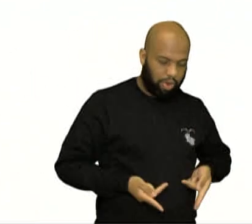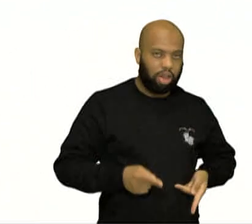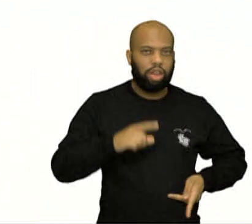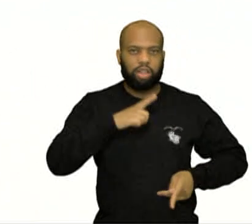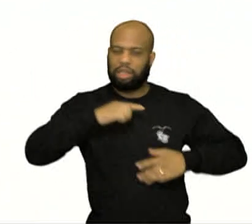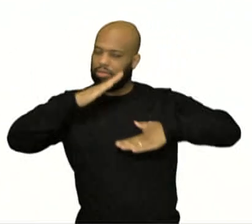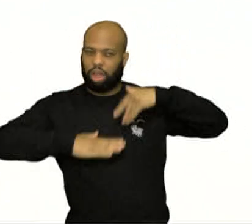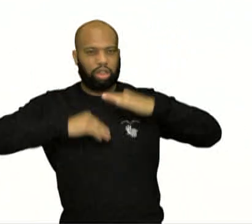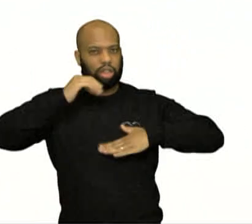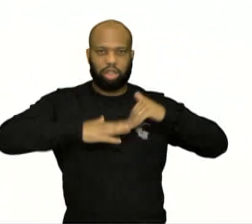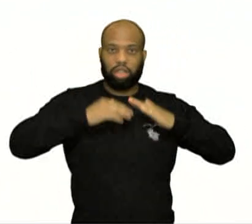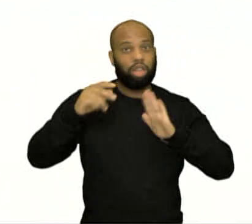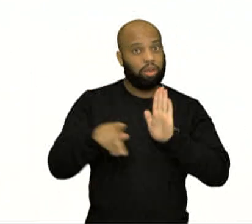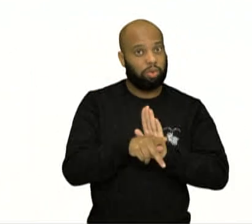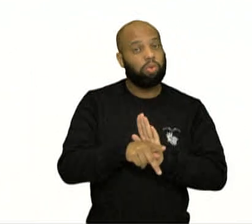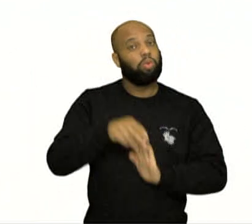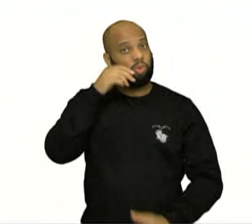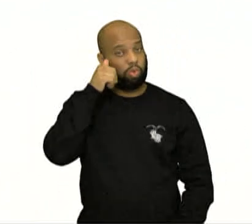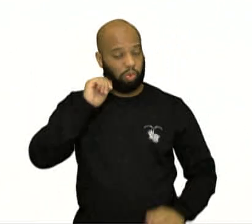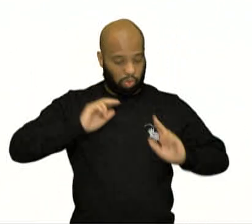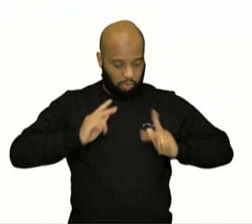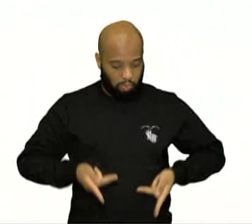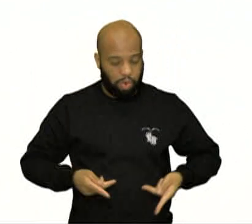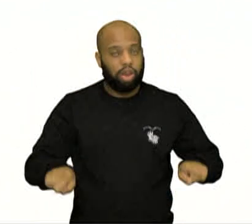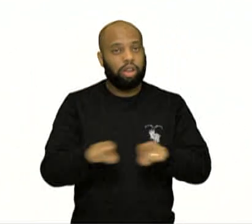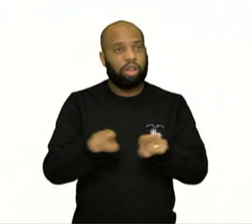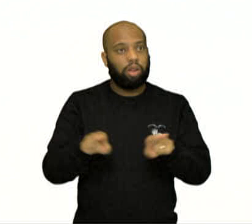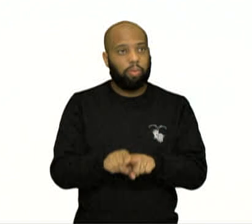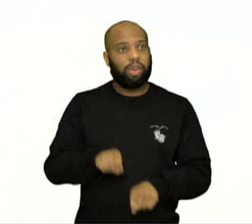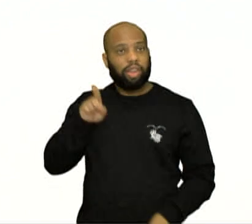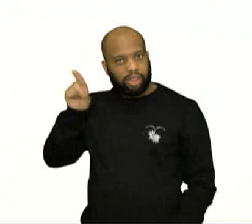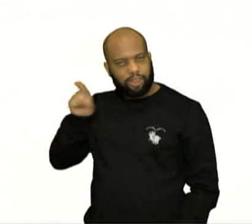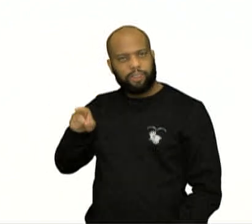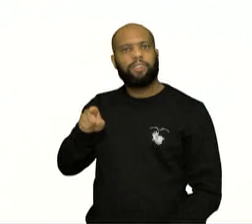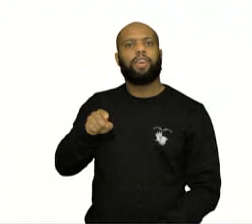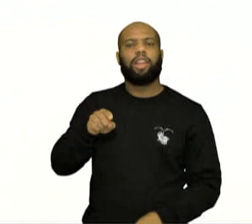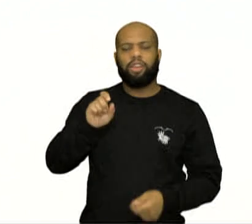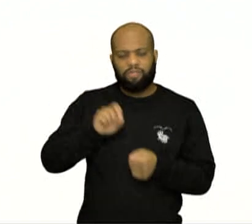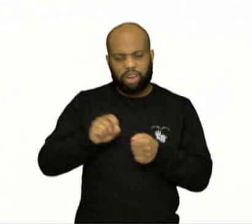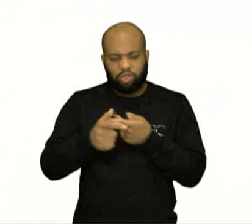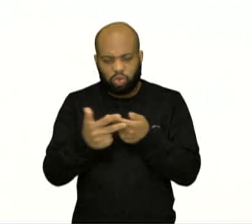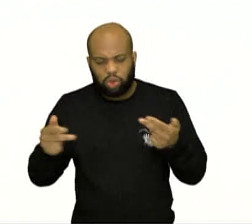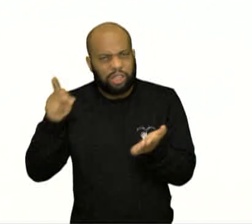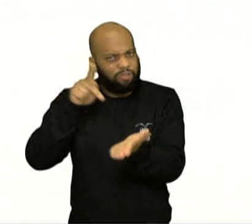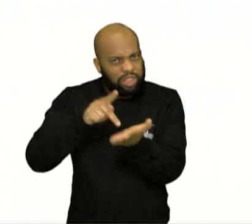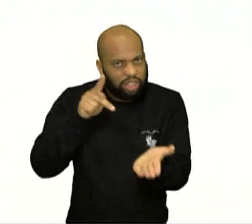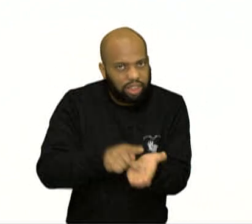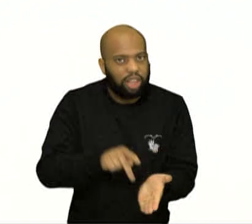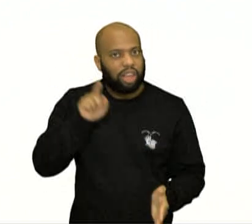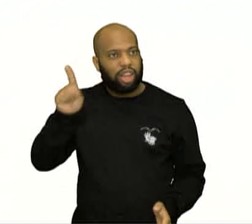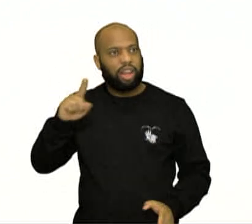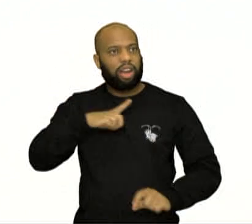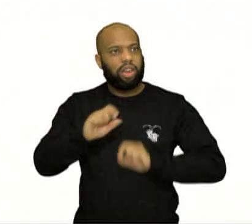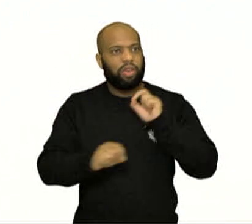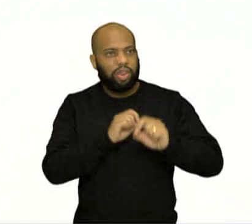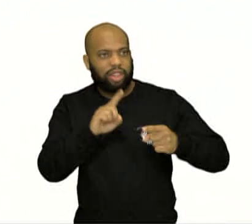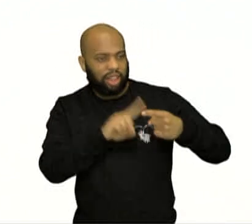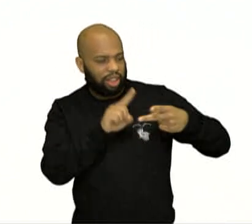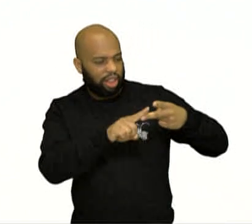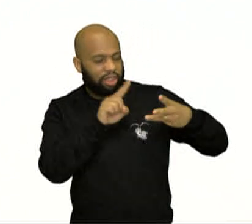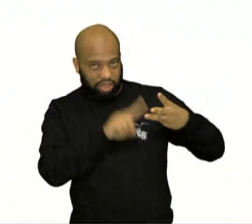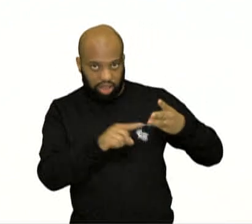habilidades super-humanas. E seu laço da verdade, ela faz parte da trindade da DC Comics